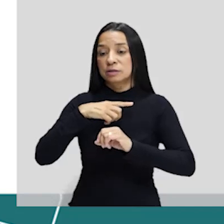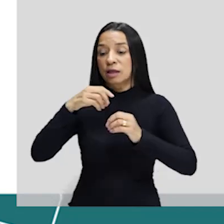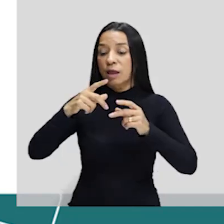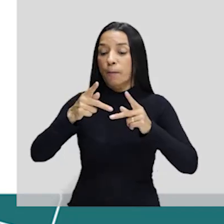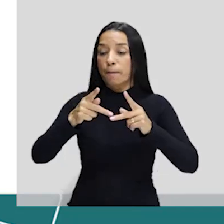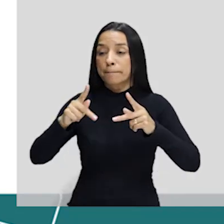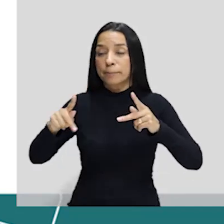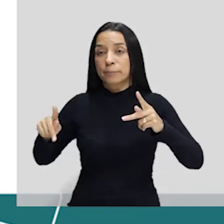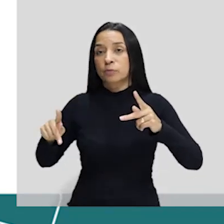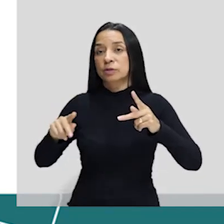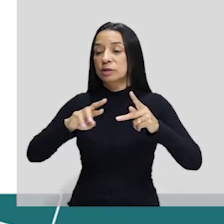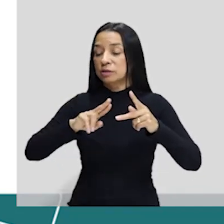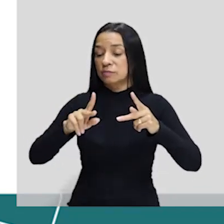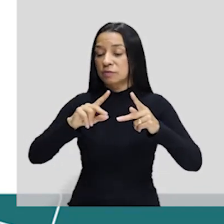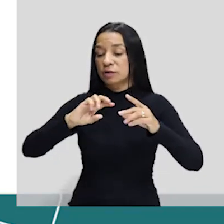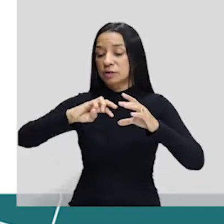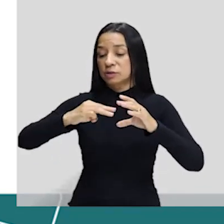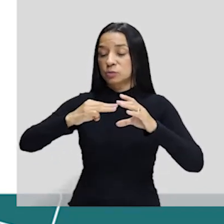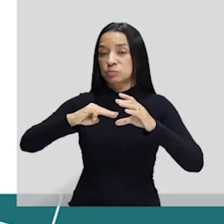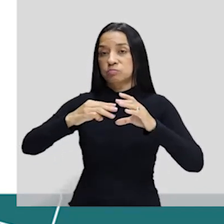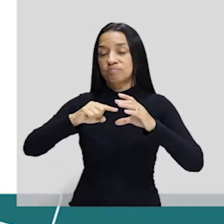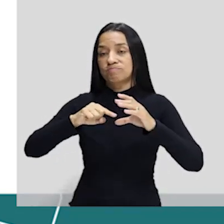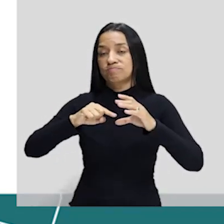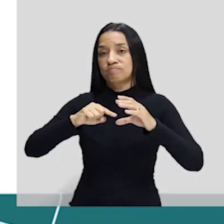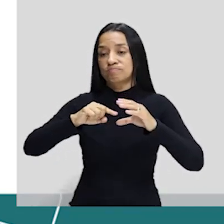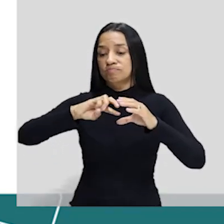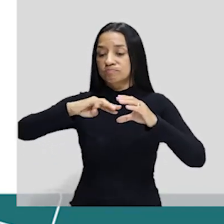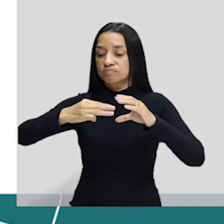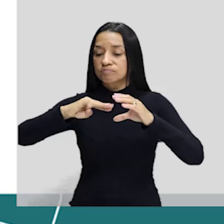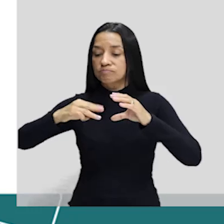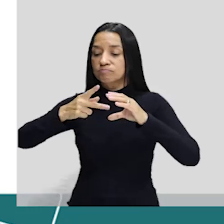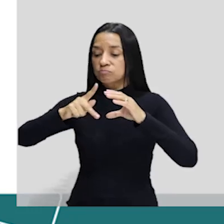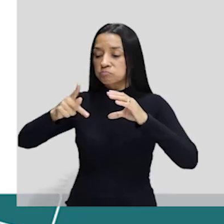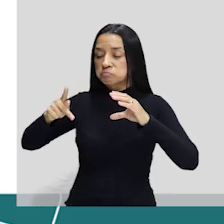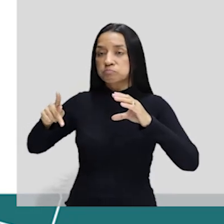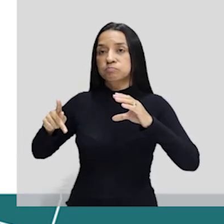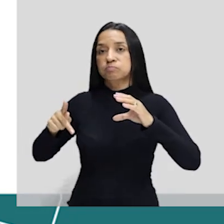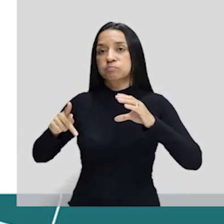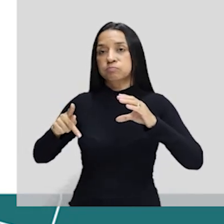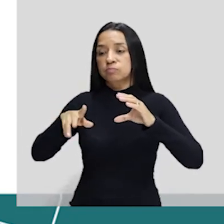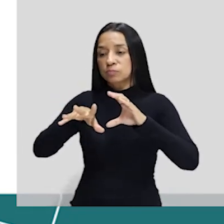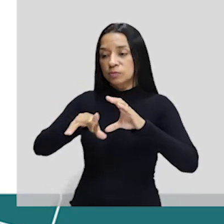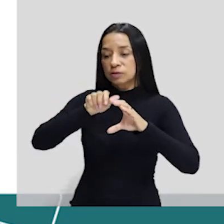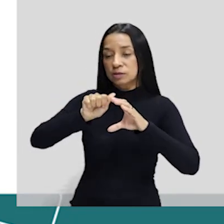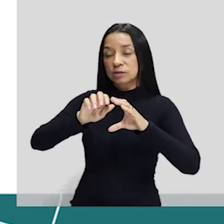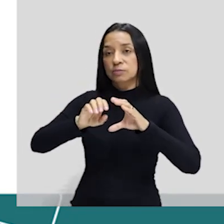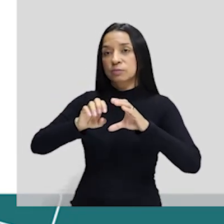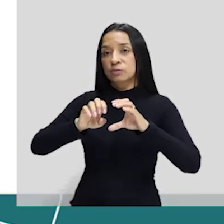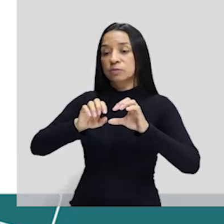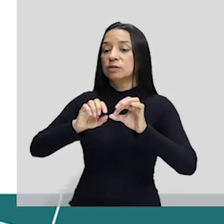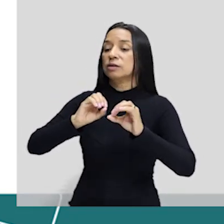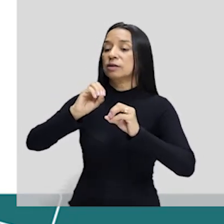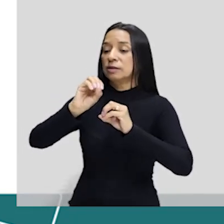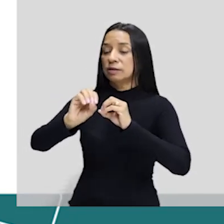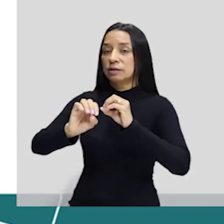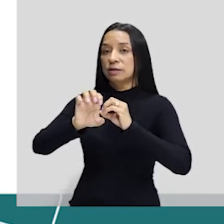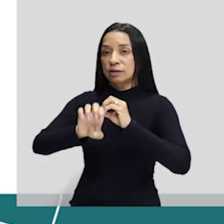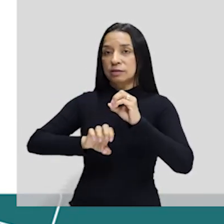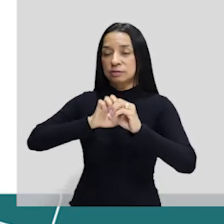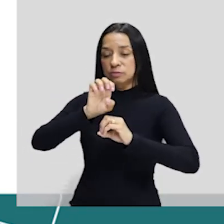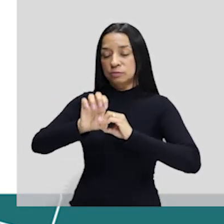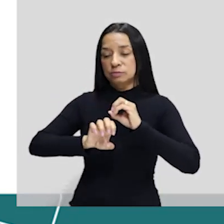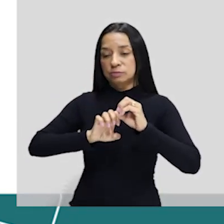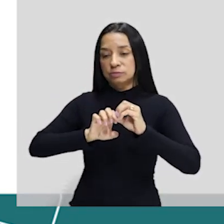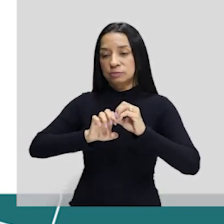proteínas nas cristas mitocondriais, né, que vão receber elétrons de alta energia,